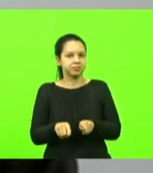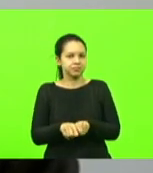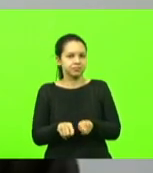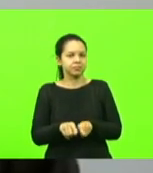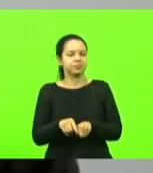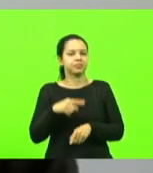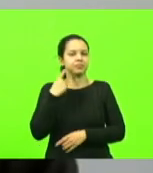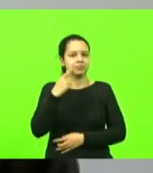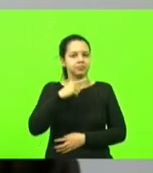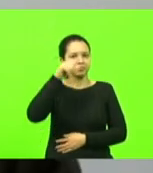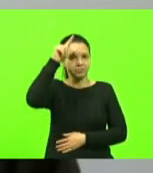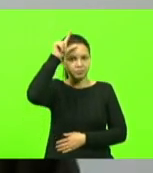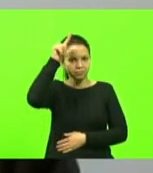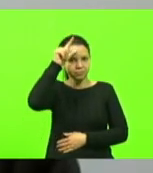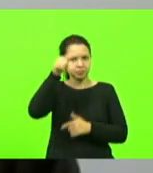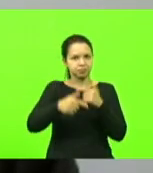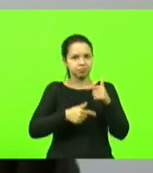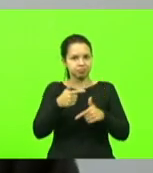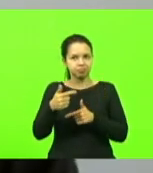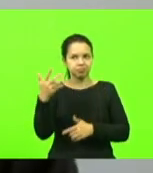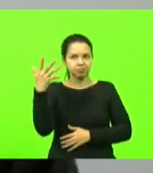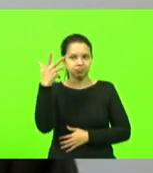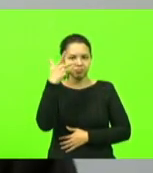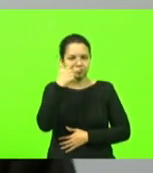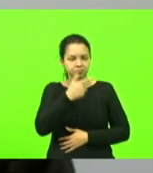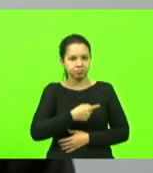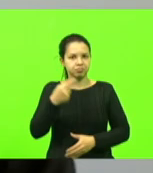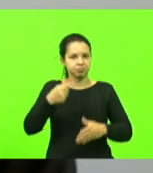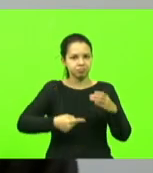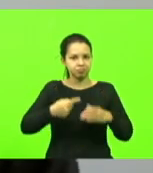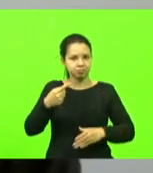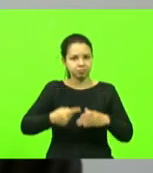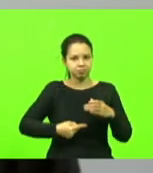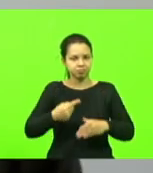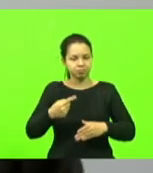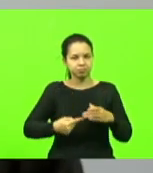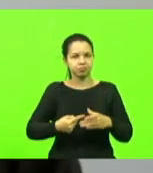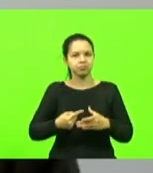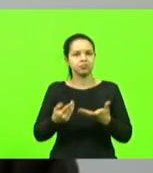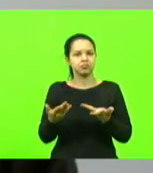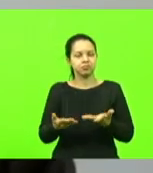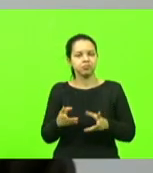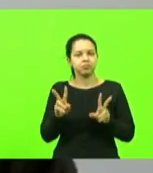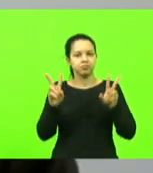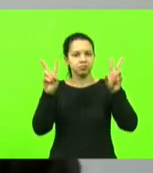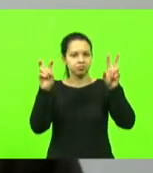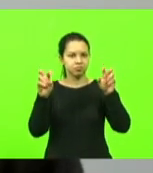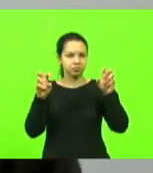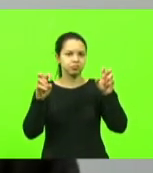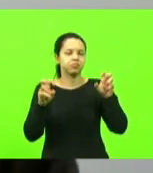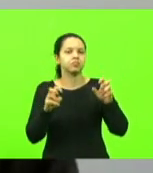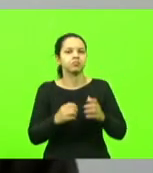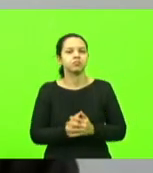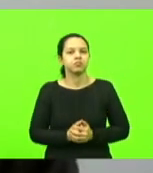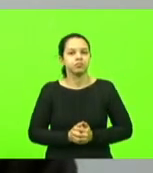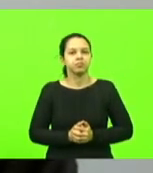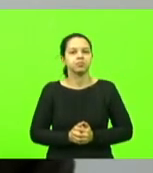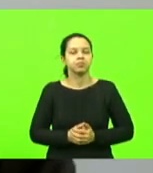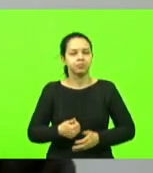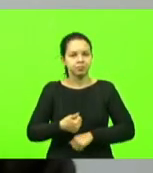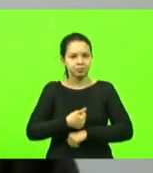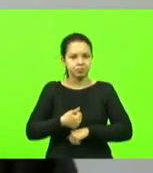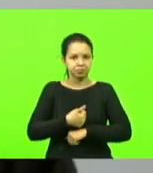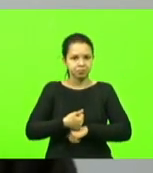pelo trabalho bonito que fez na comissão que trata sobre o plano de carreira dos professores. Foi